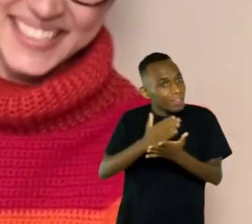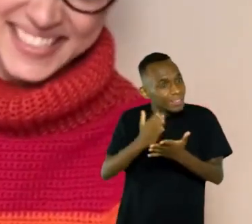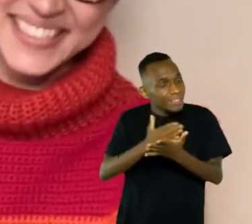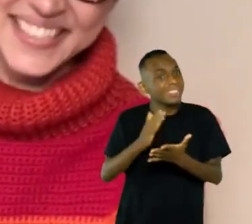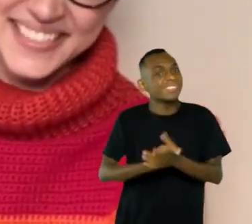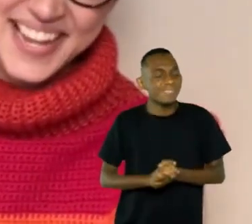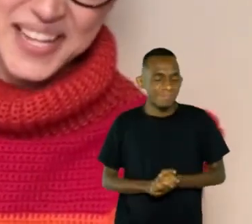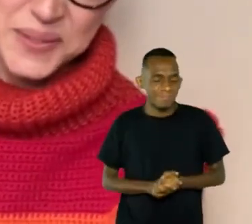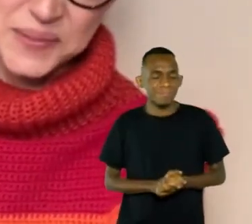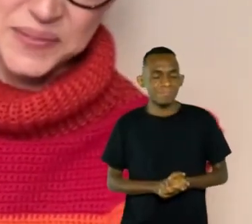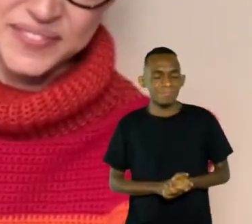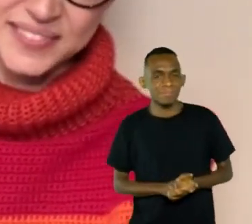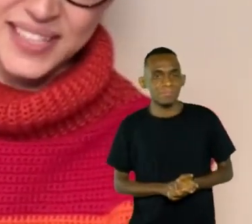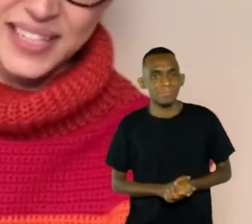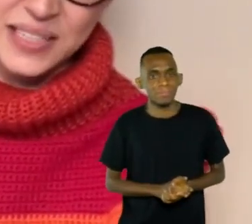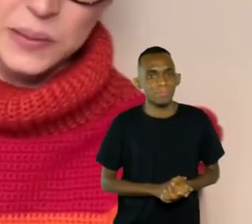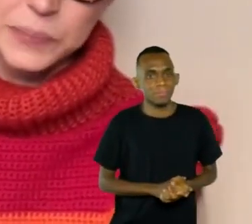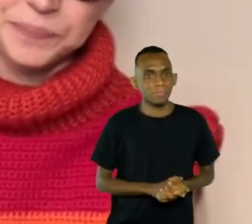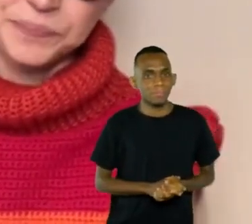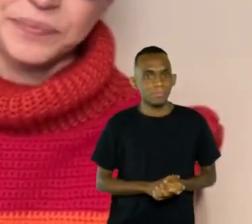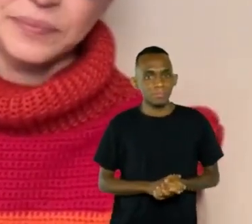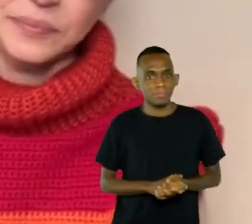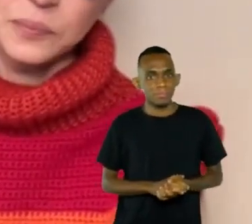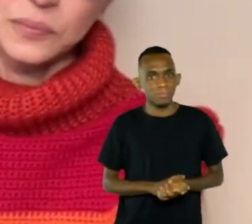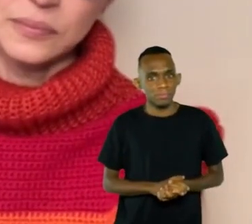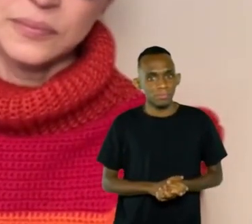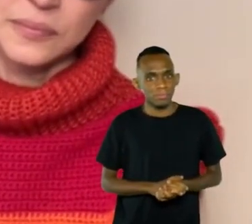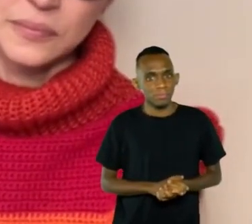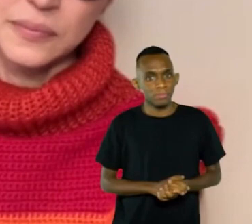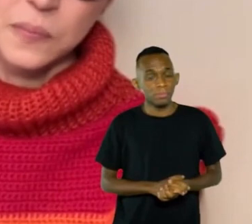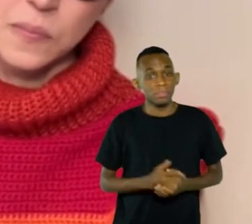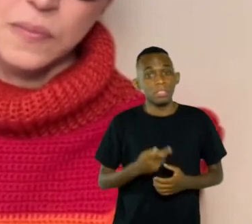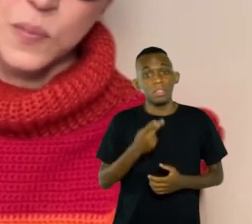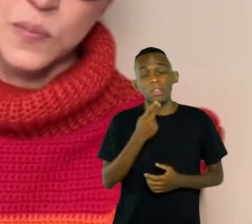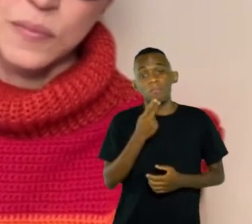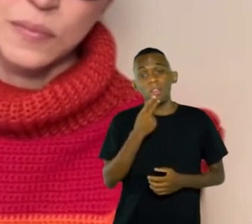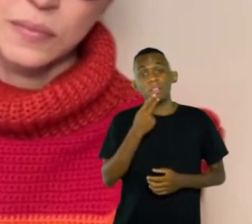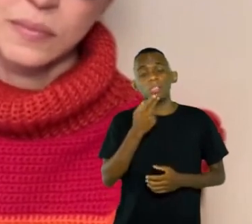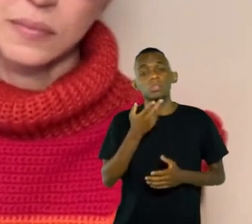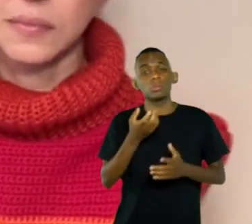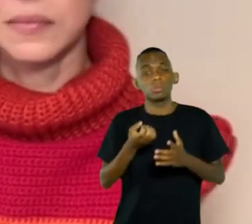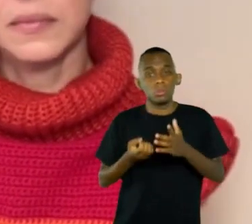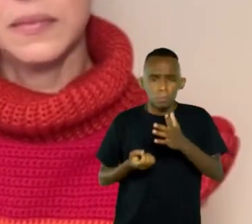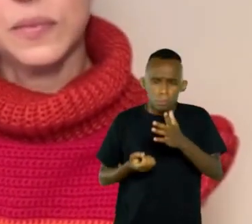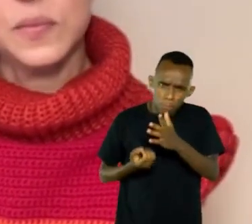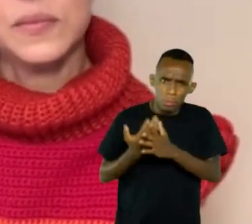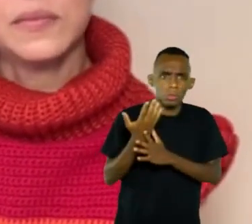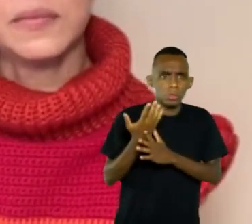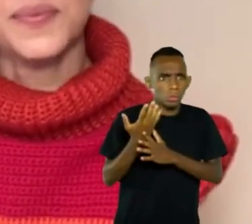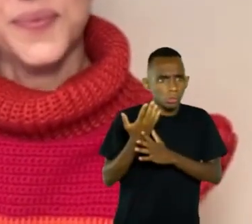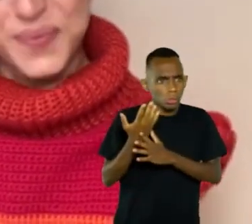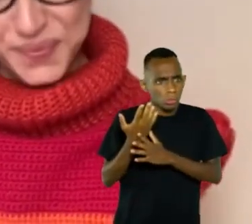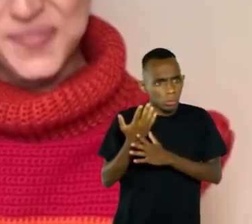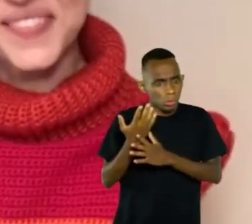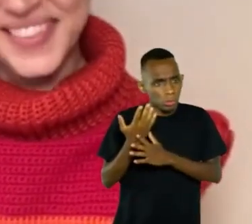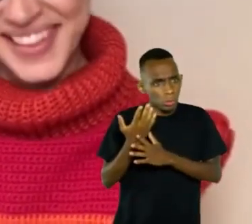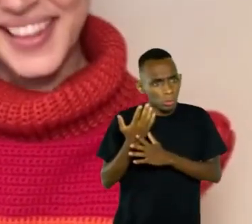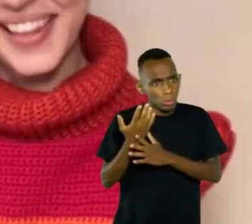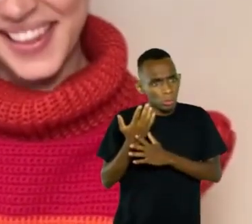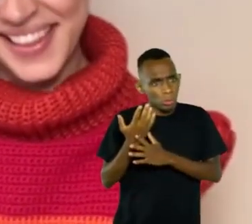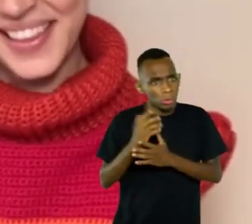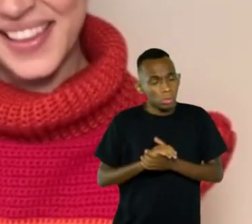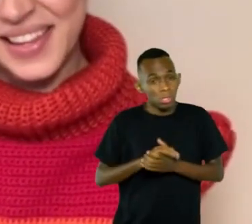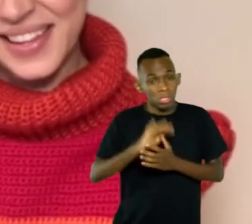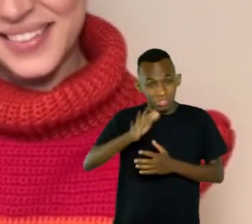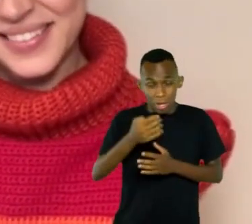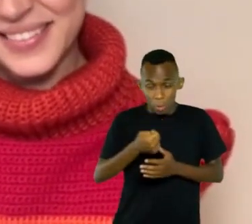mais. Exato. Falando da produtora de conteúdo, um assunto que a gente já está terminando a conversa, mas eu acho legal você